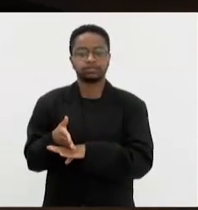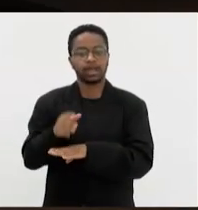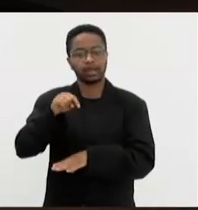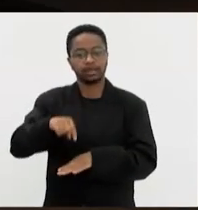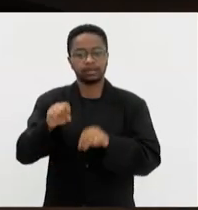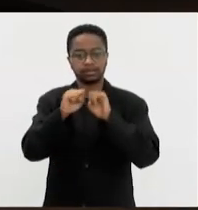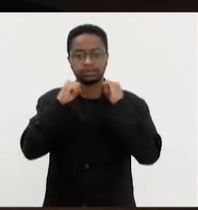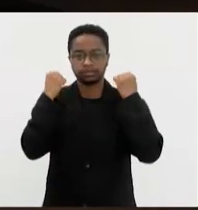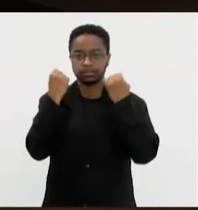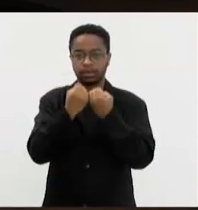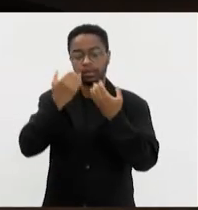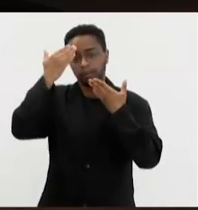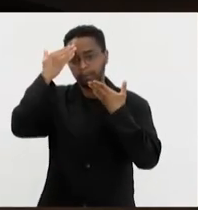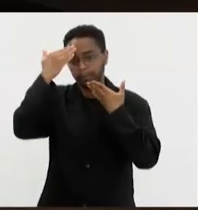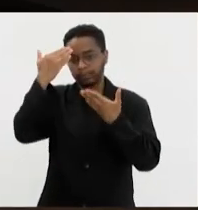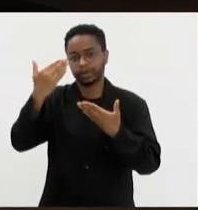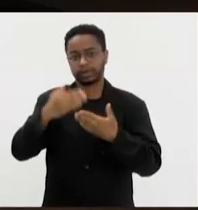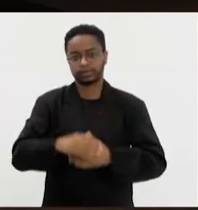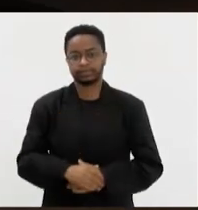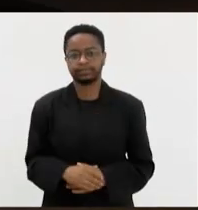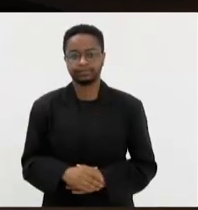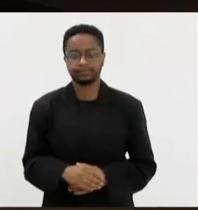seminário Muitíssimo